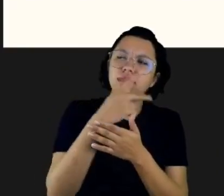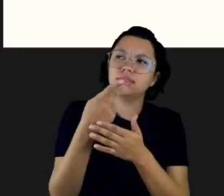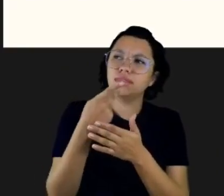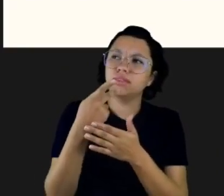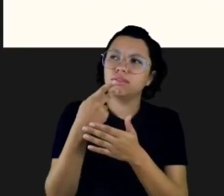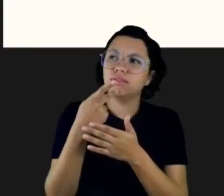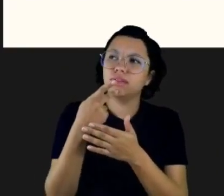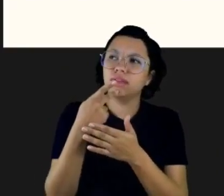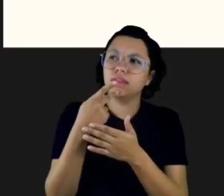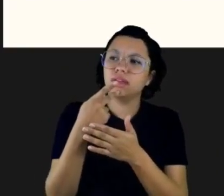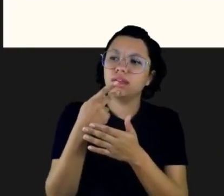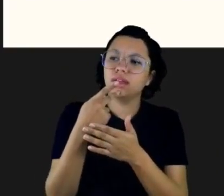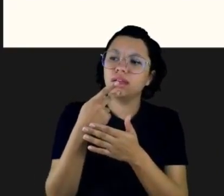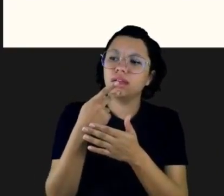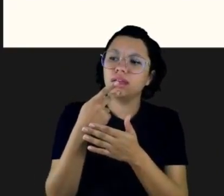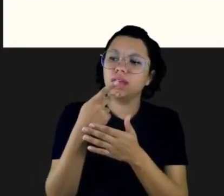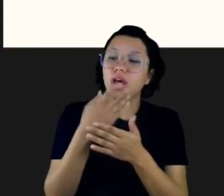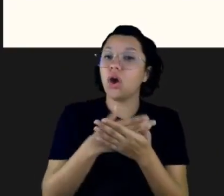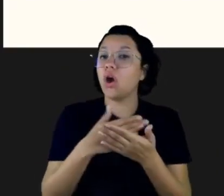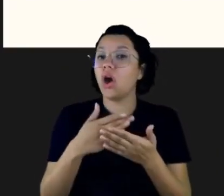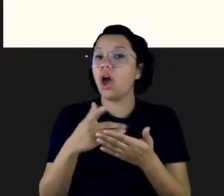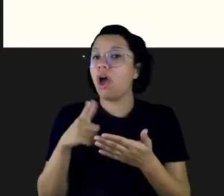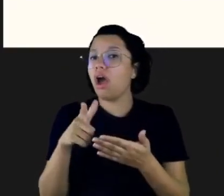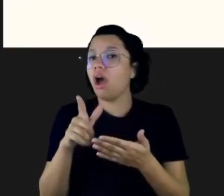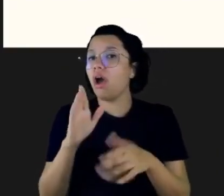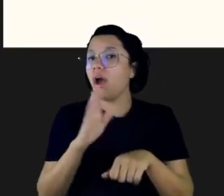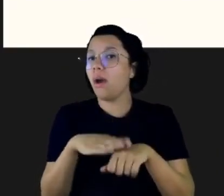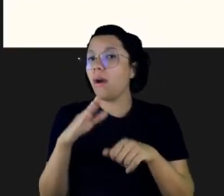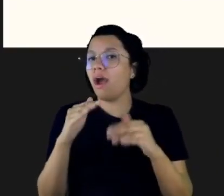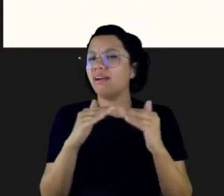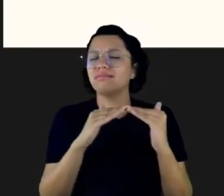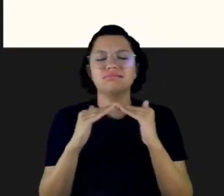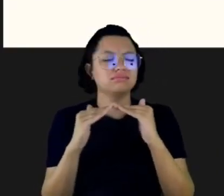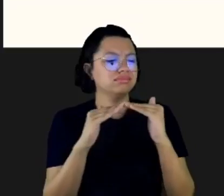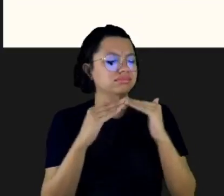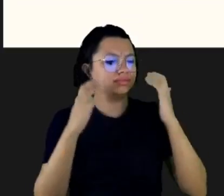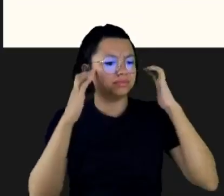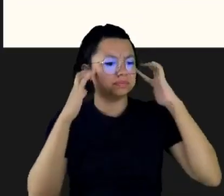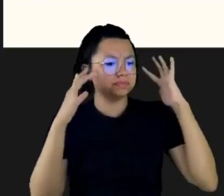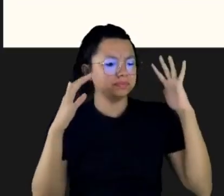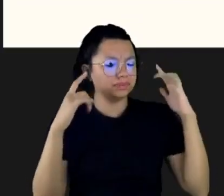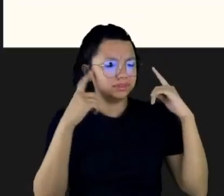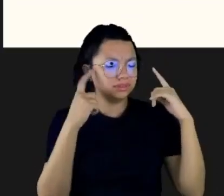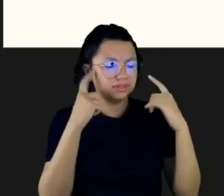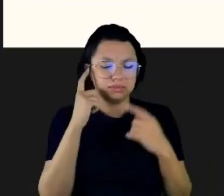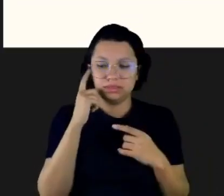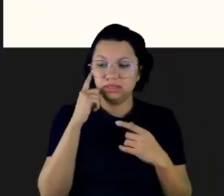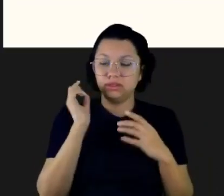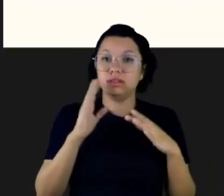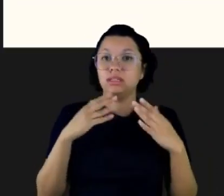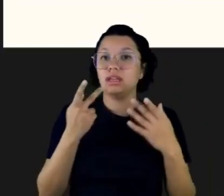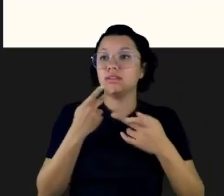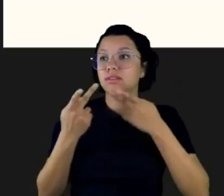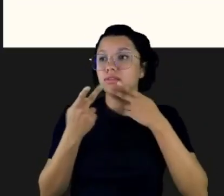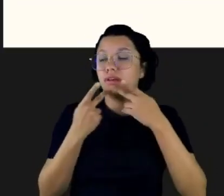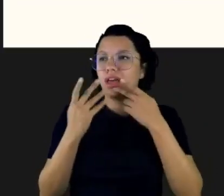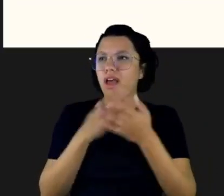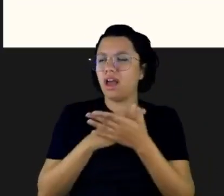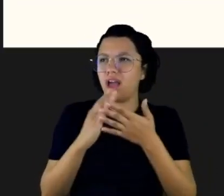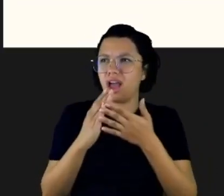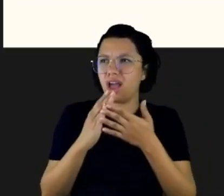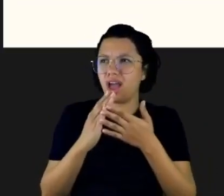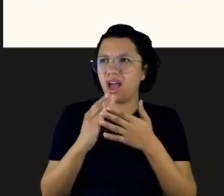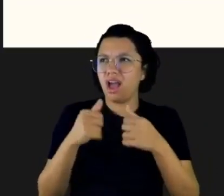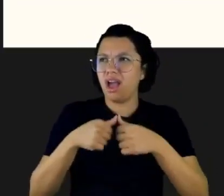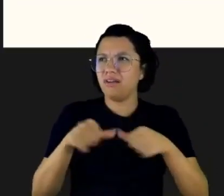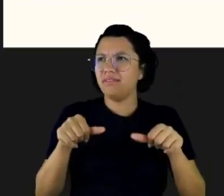ela começa a não ter uma coerência de pensamento. Então, as falas começam a ficar